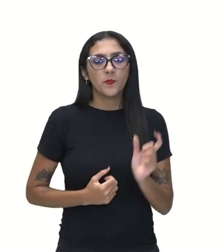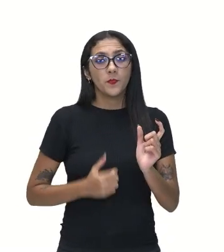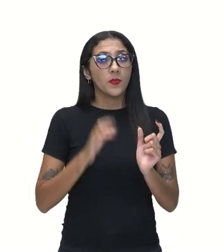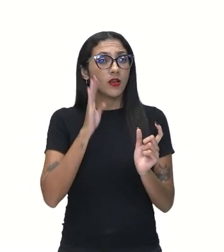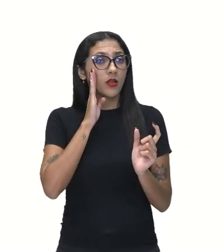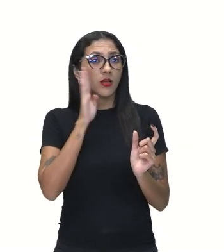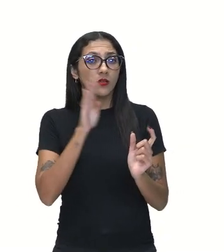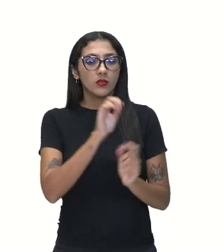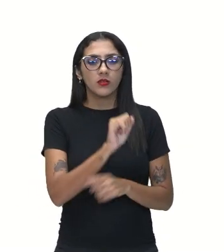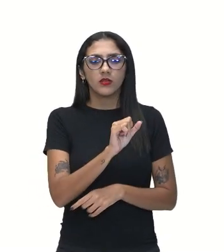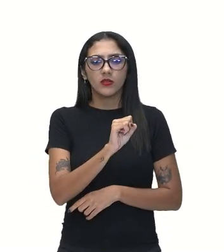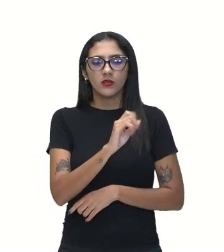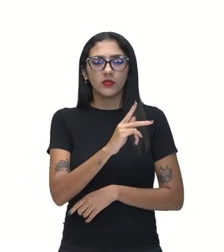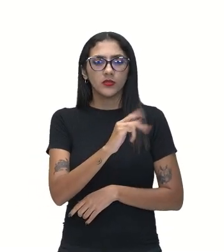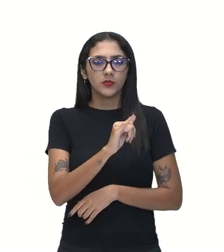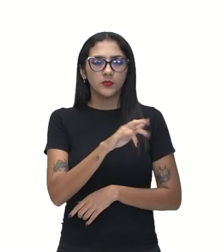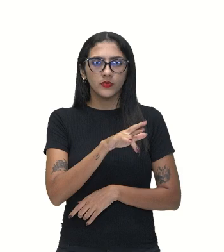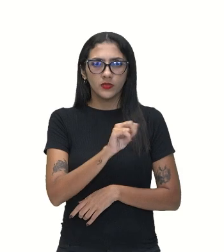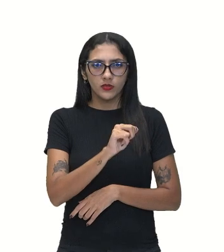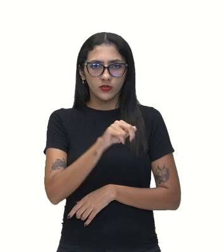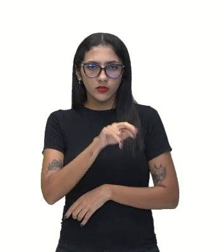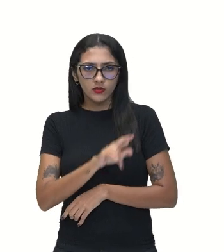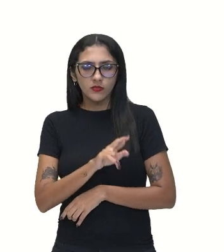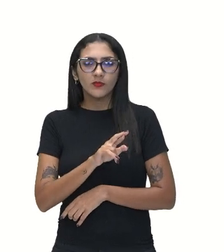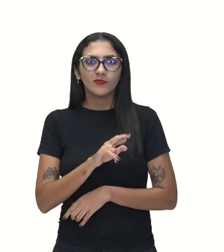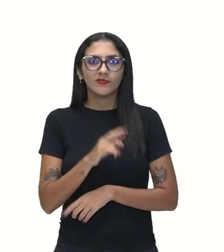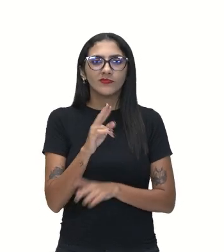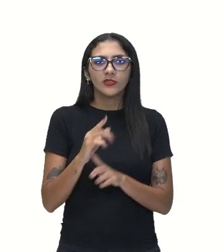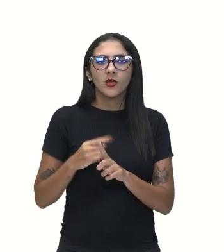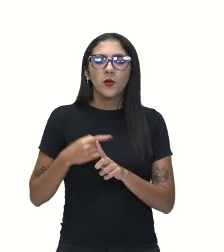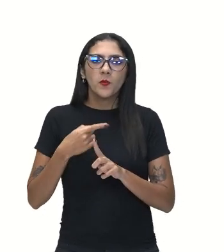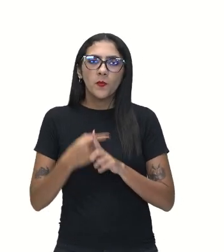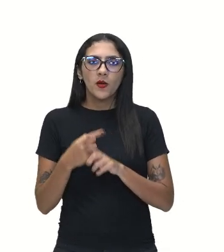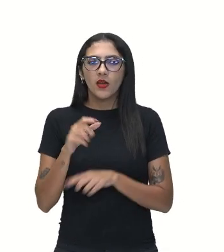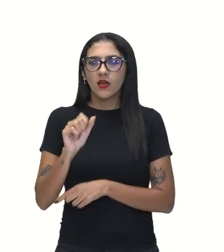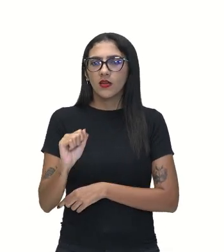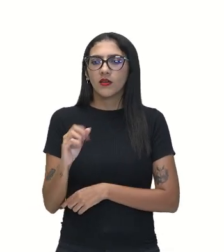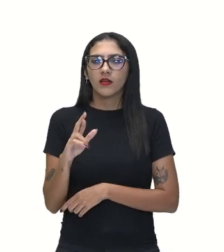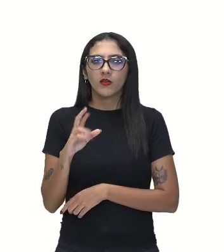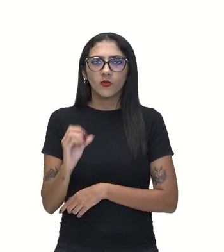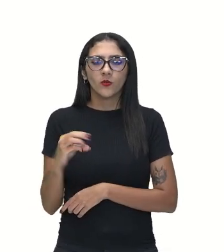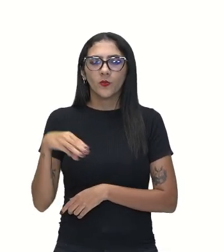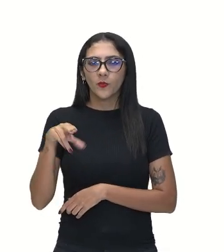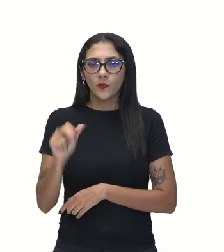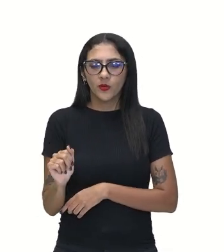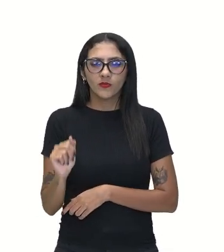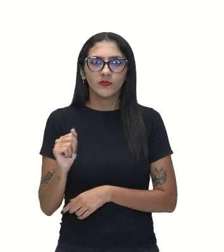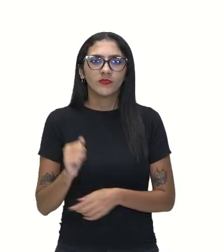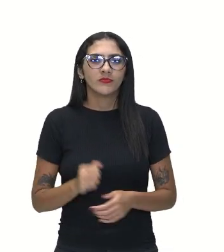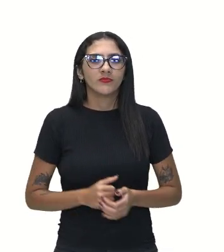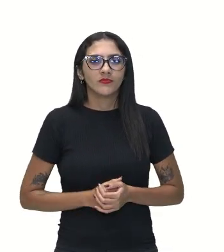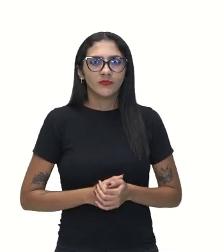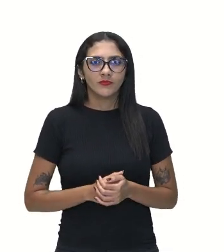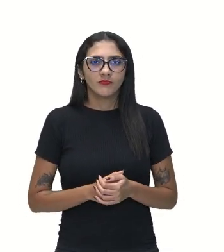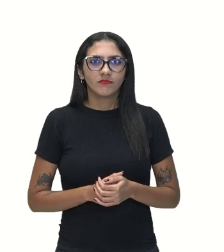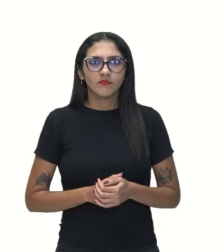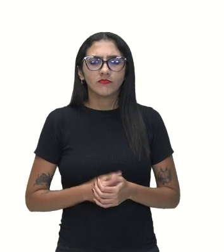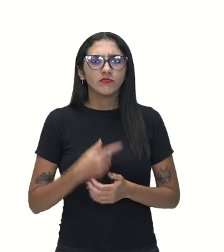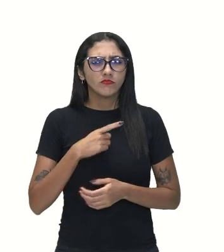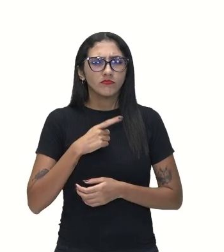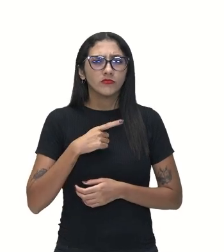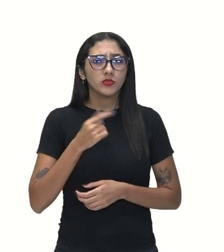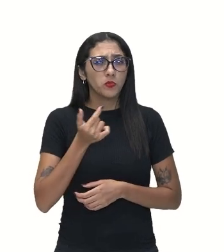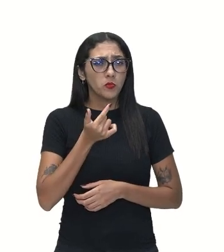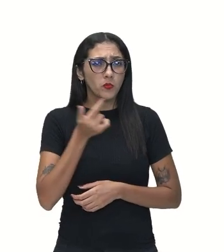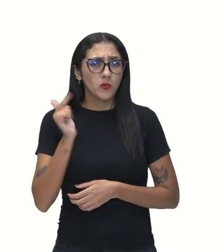o aroma, certo? É o nosso termo regido. A gente pode até colocar um outro exemplo, quando a